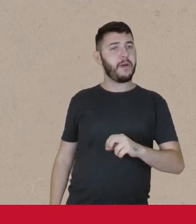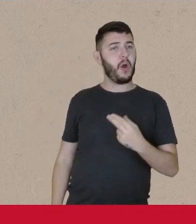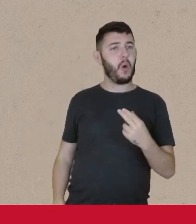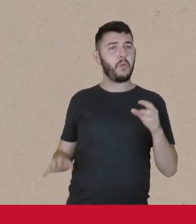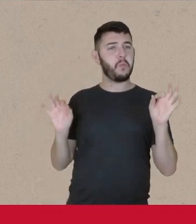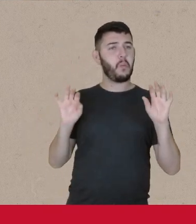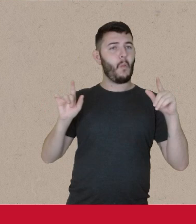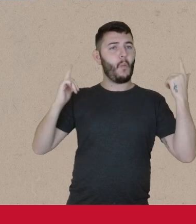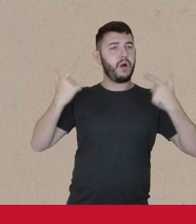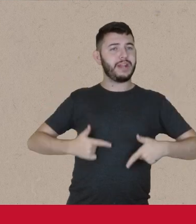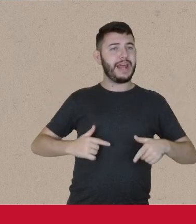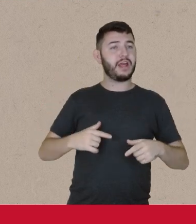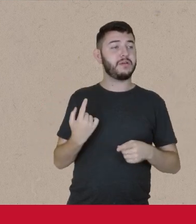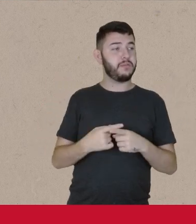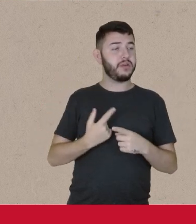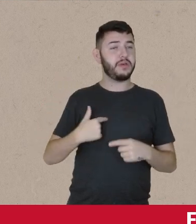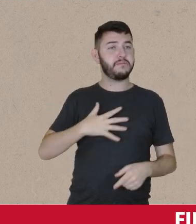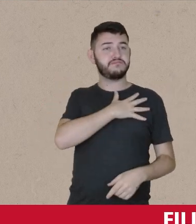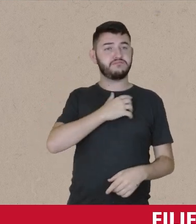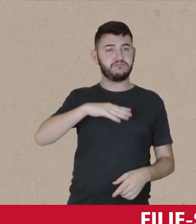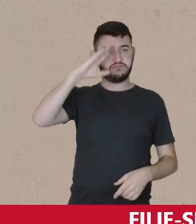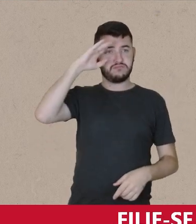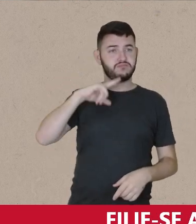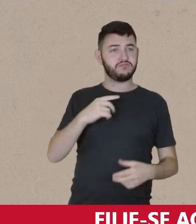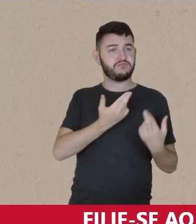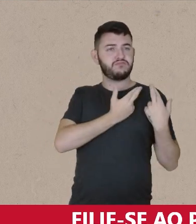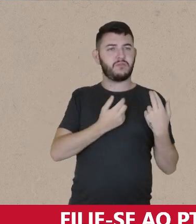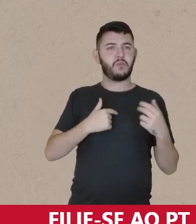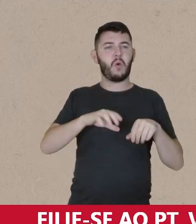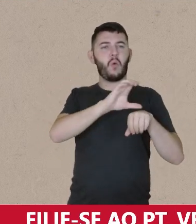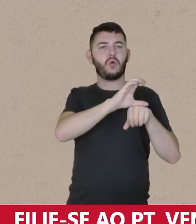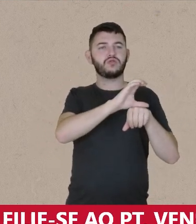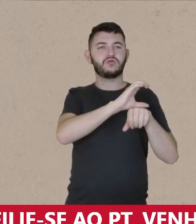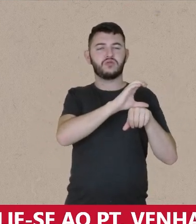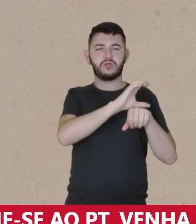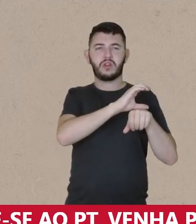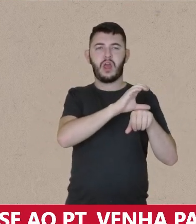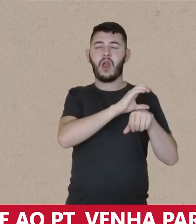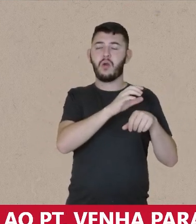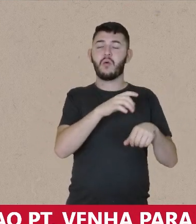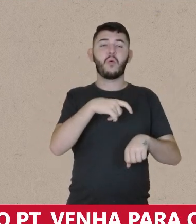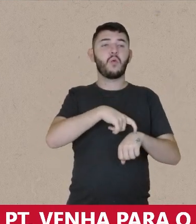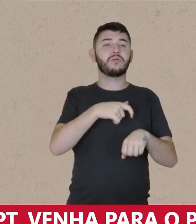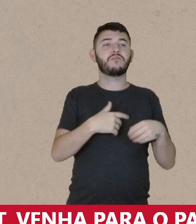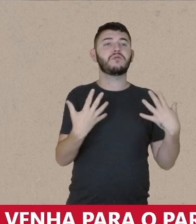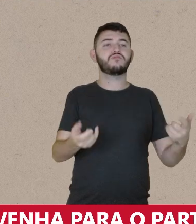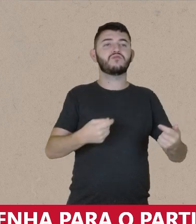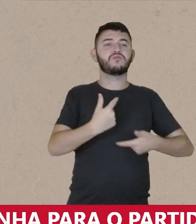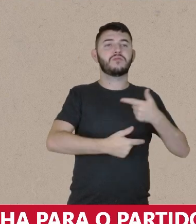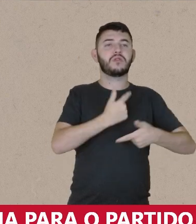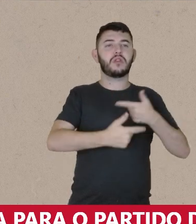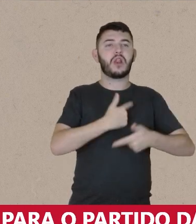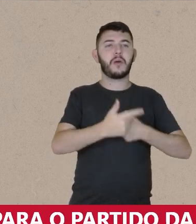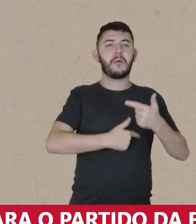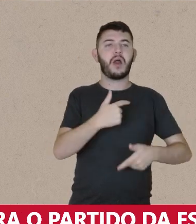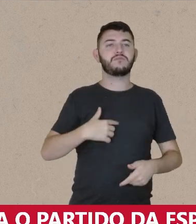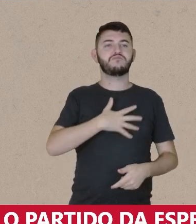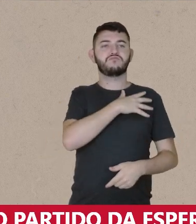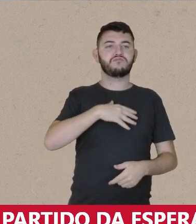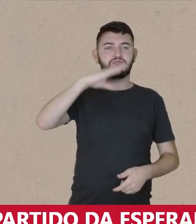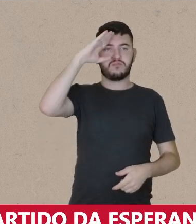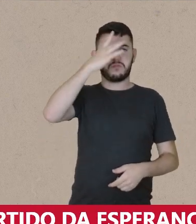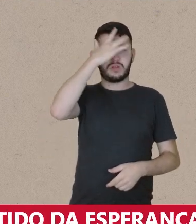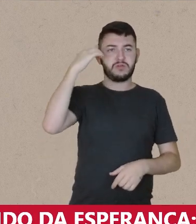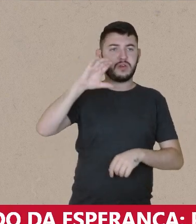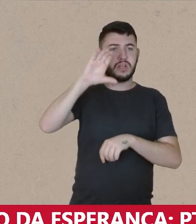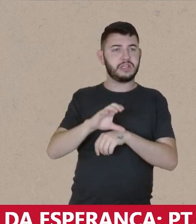têm um compromisso constitucional ao decidir ser militar, o cidadão e a cidadã brasileira,